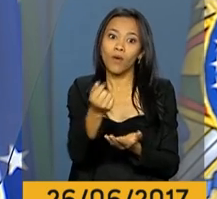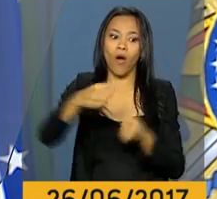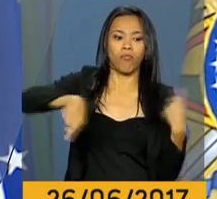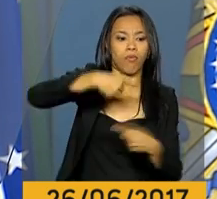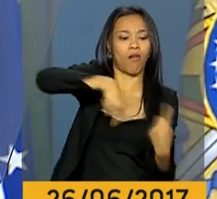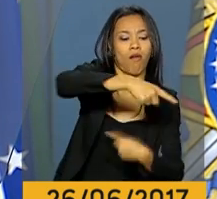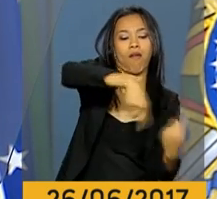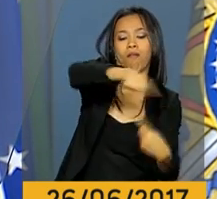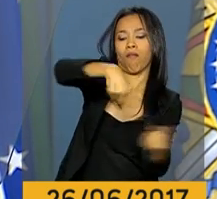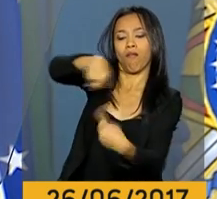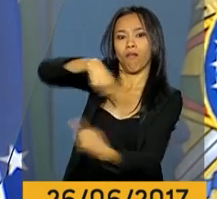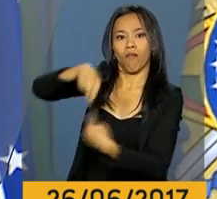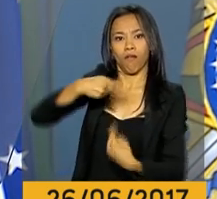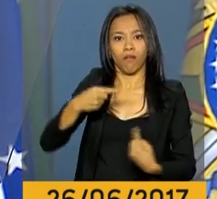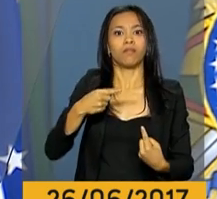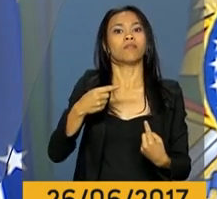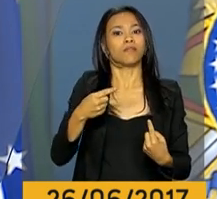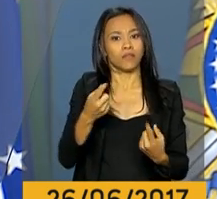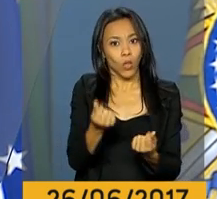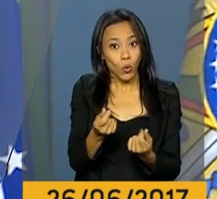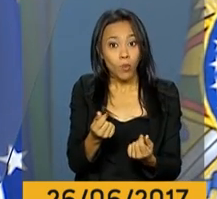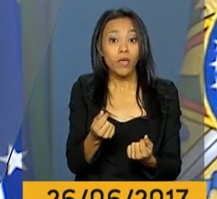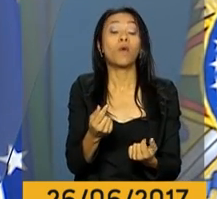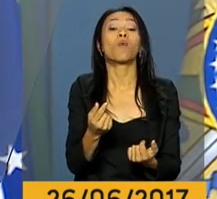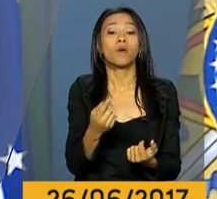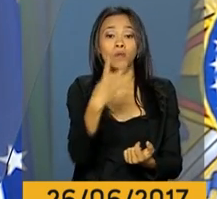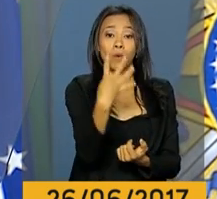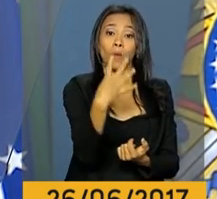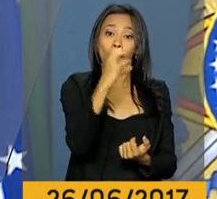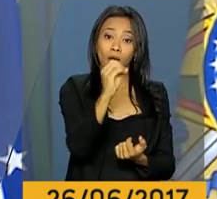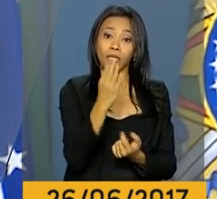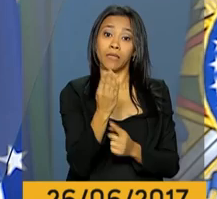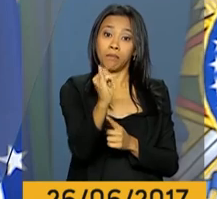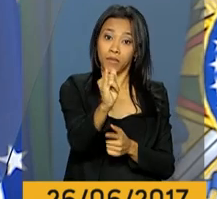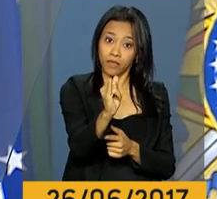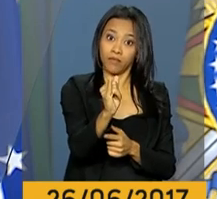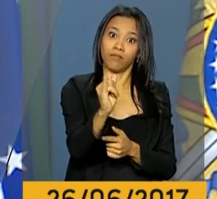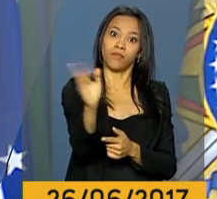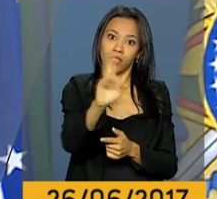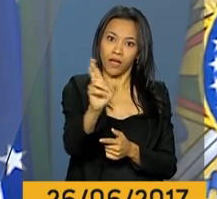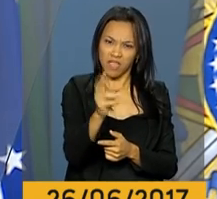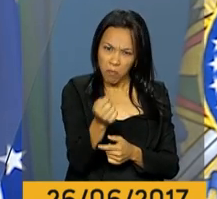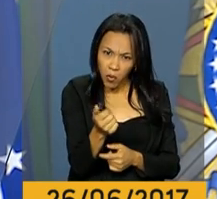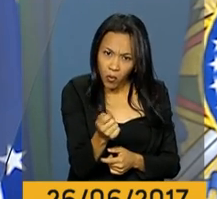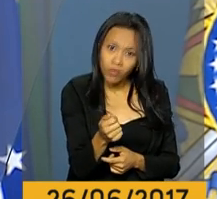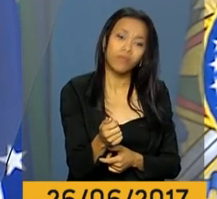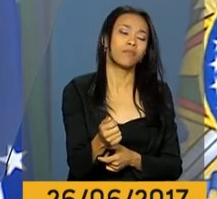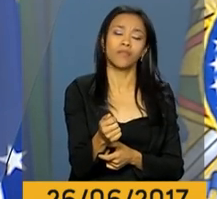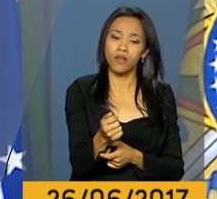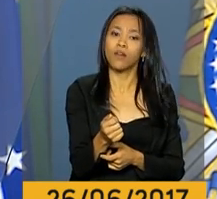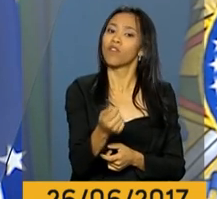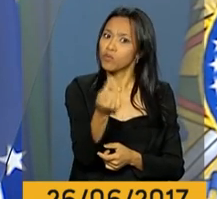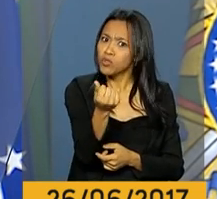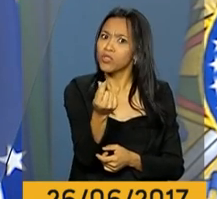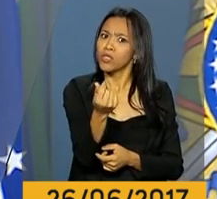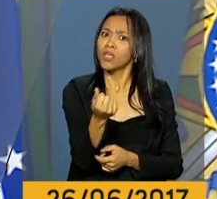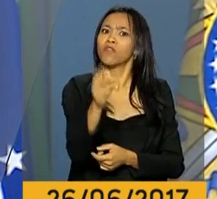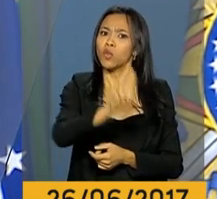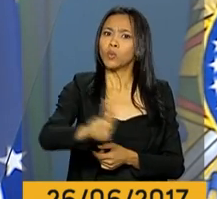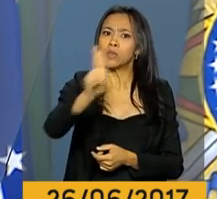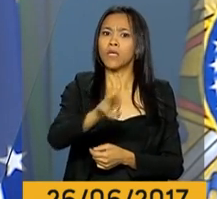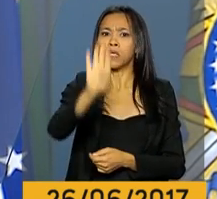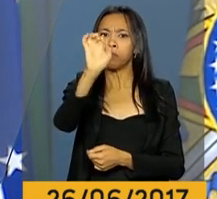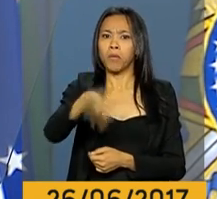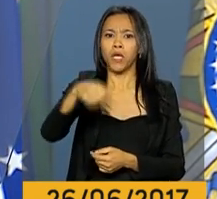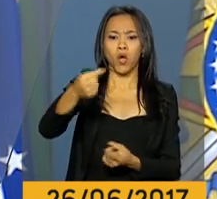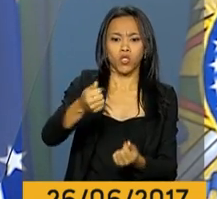e particularmente no varejo R 40 bilhões deais não é pouco é é algo que mobilizou movimentou o varejo